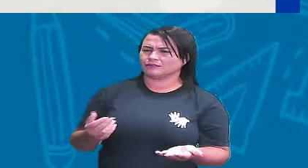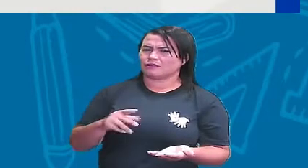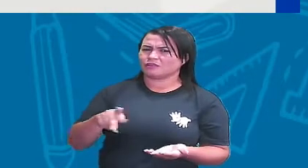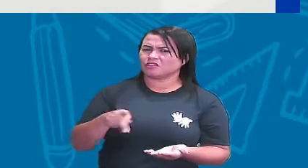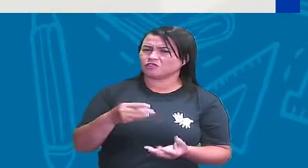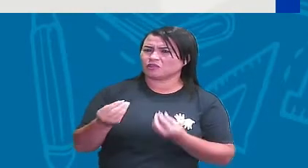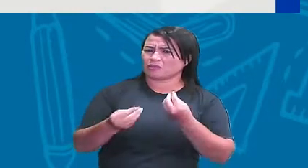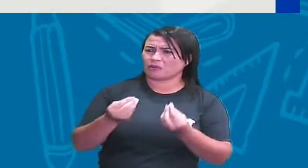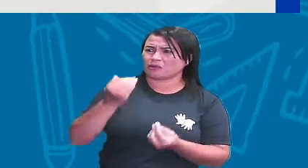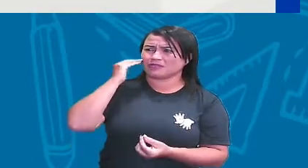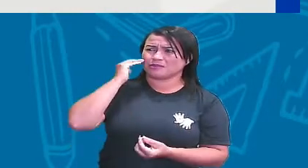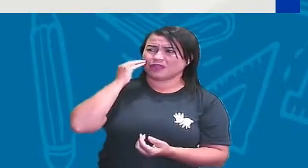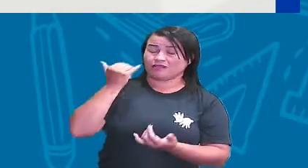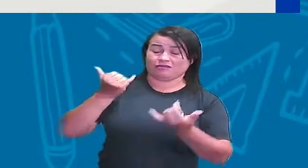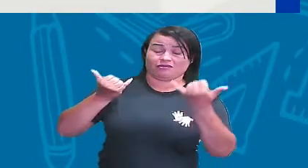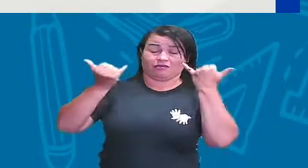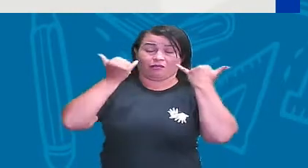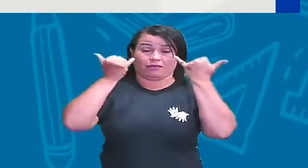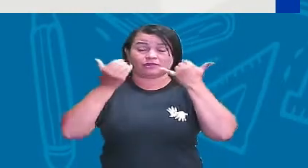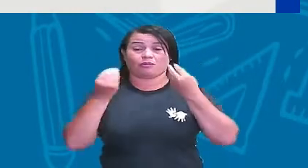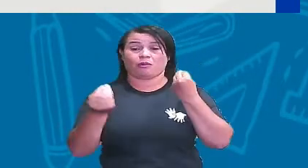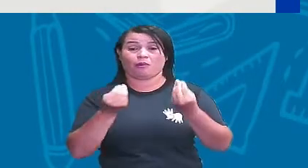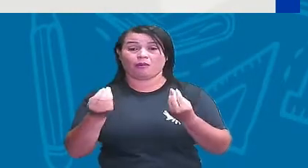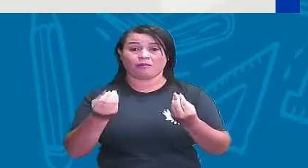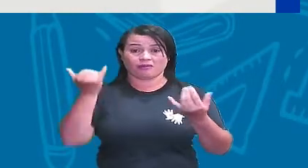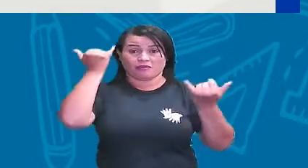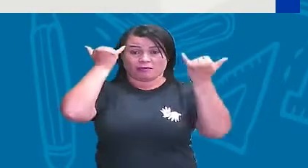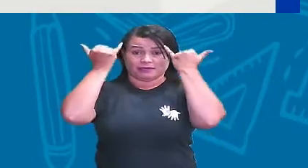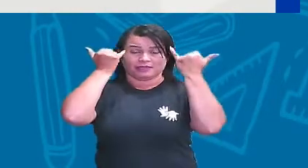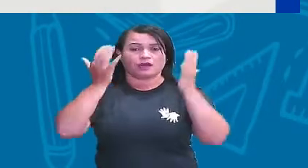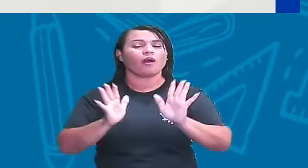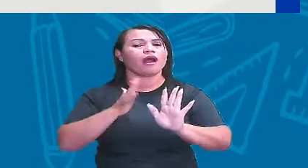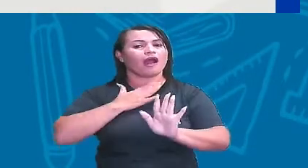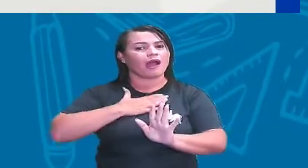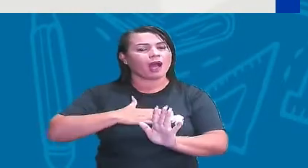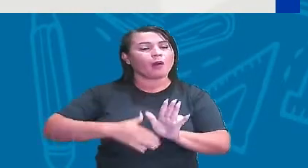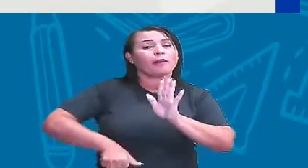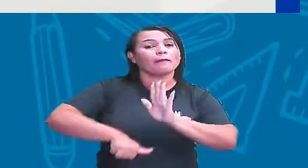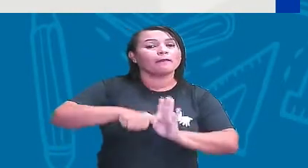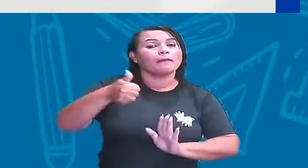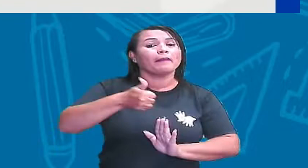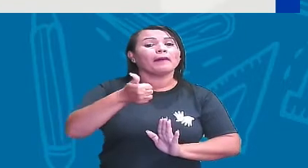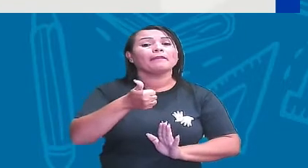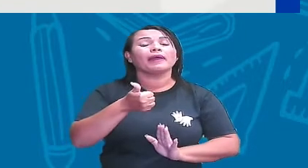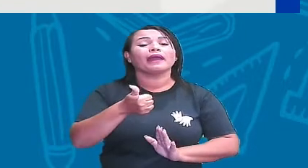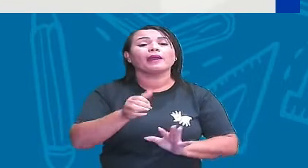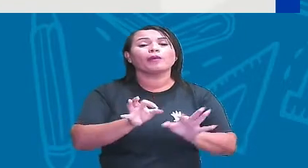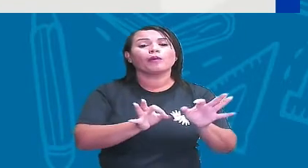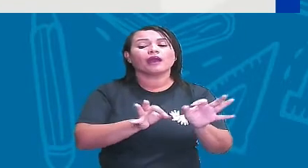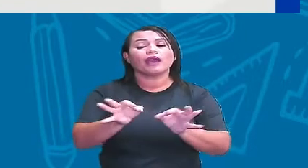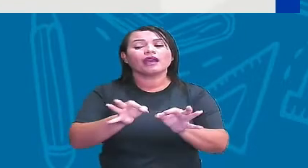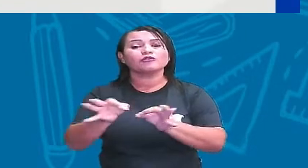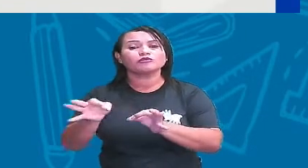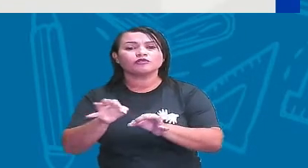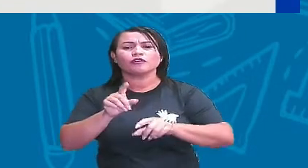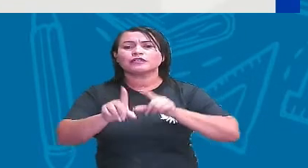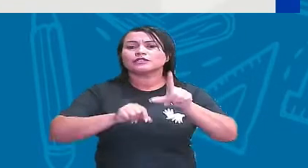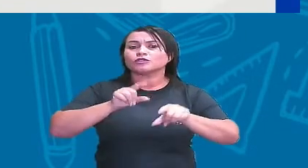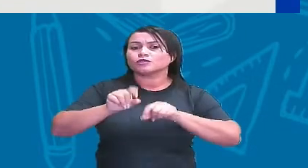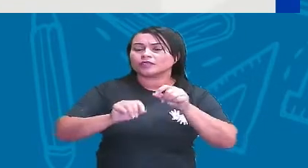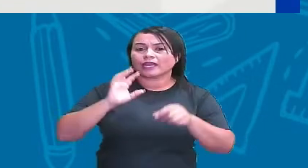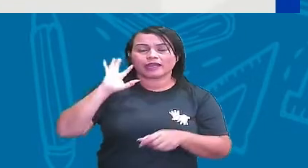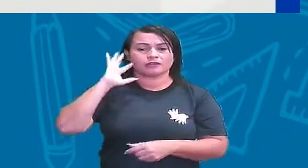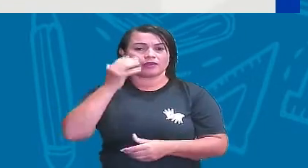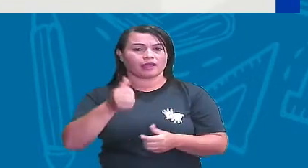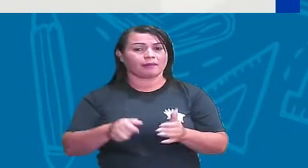muita informação. O que é que eu tenho que fazer? Primeiro, selecionar o que a gente precisa ir resolver. Mas não